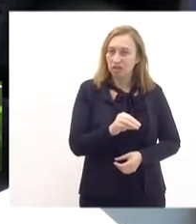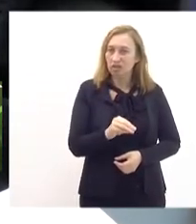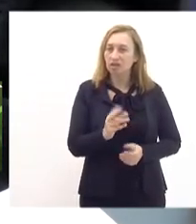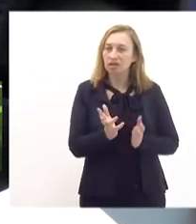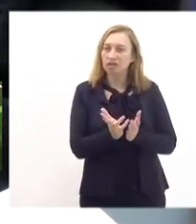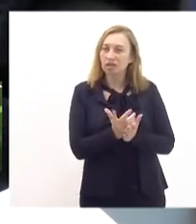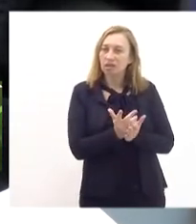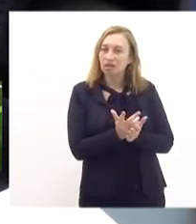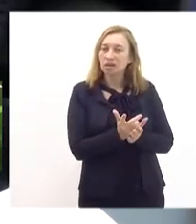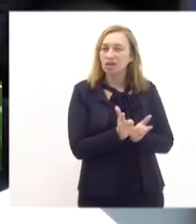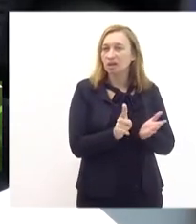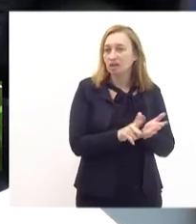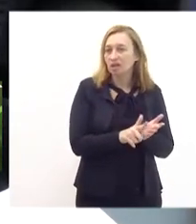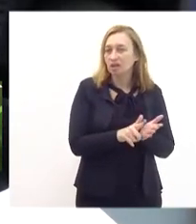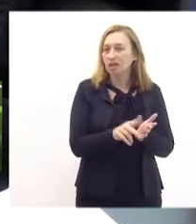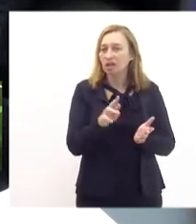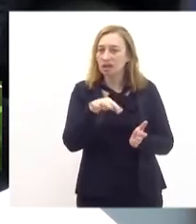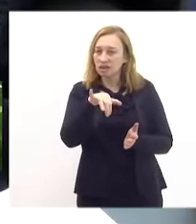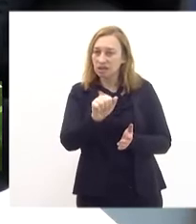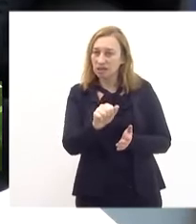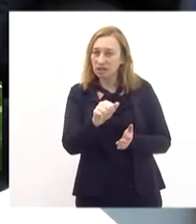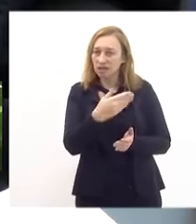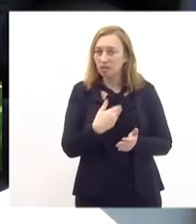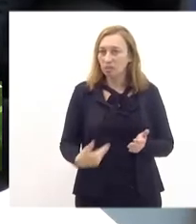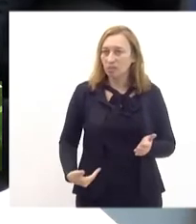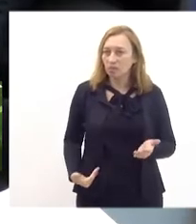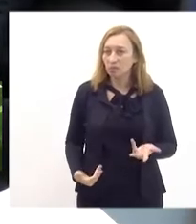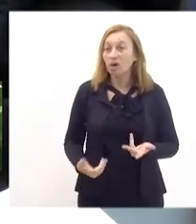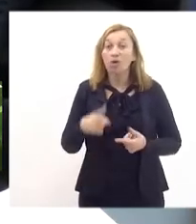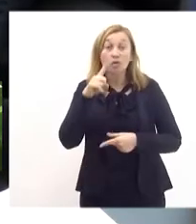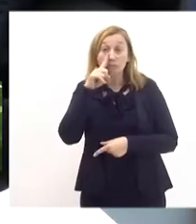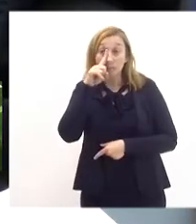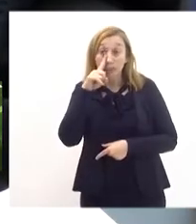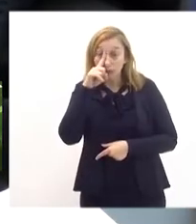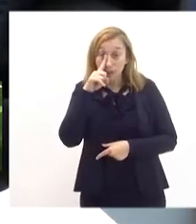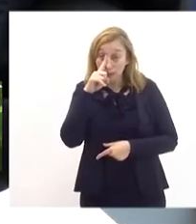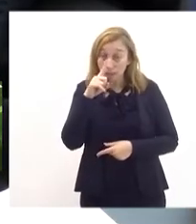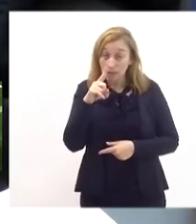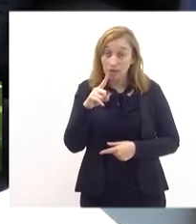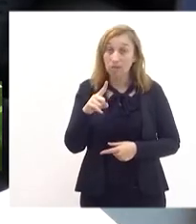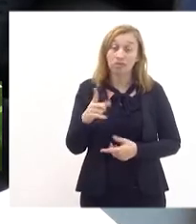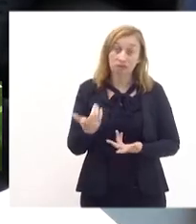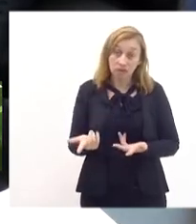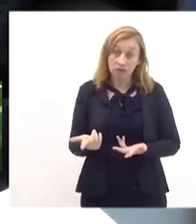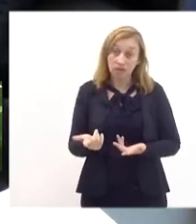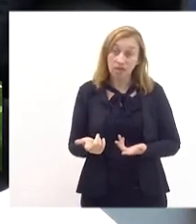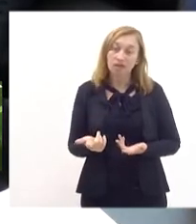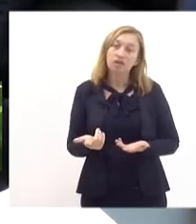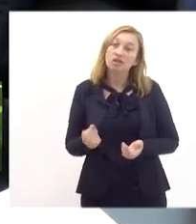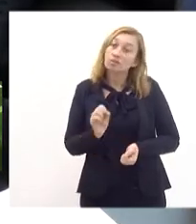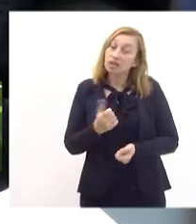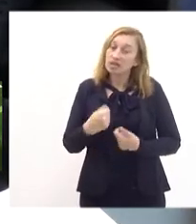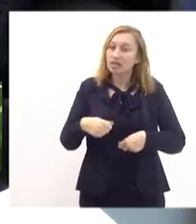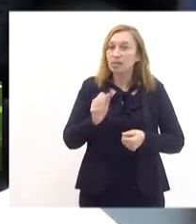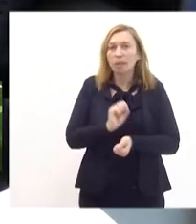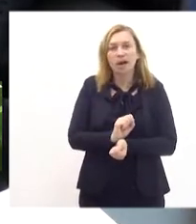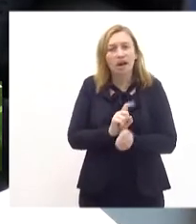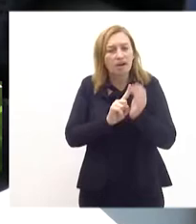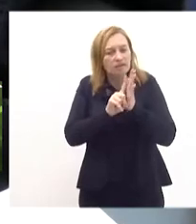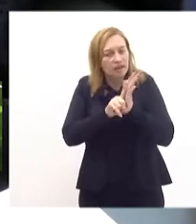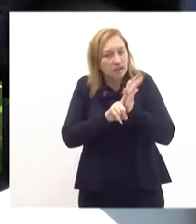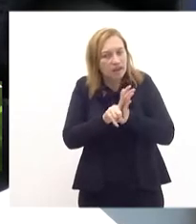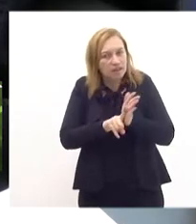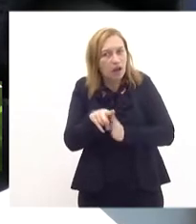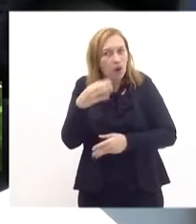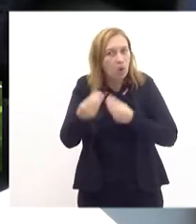da doutrina do compliance, da integridade pública, dos riscos para a integridade. Então, a gente vai ter que parar e analisar como a